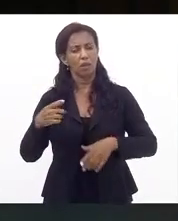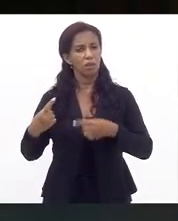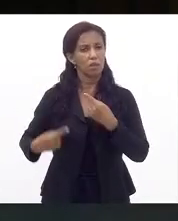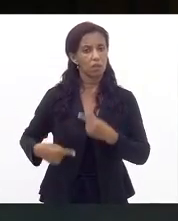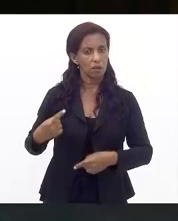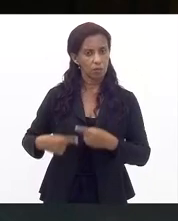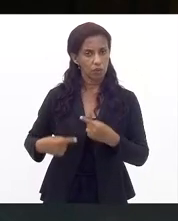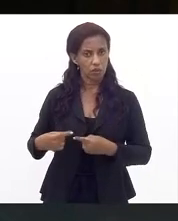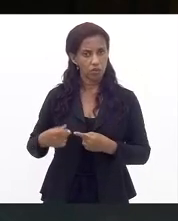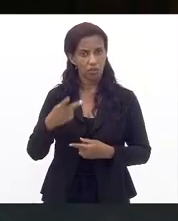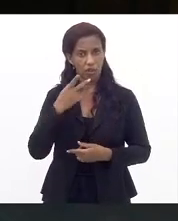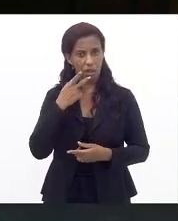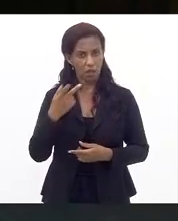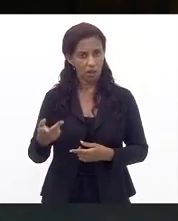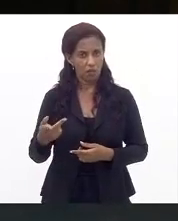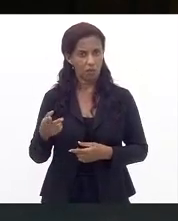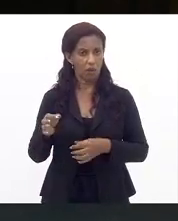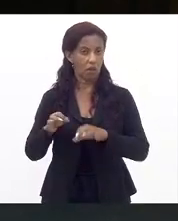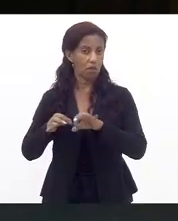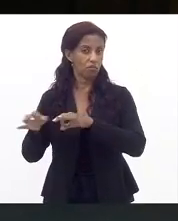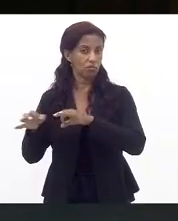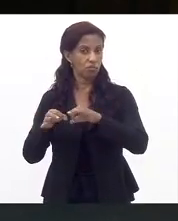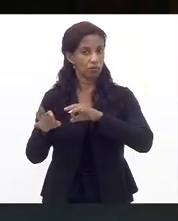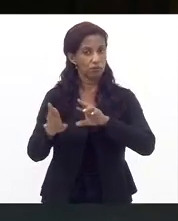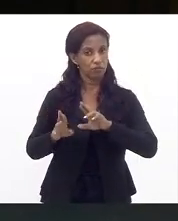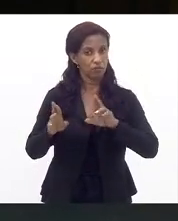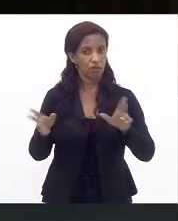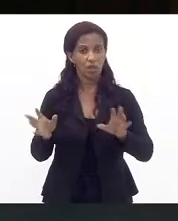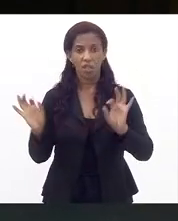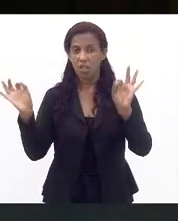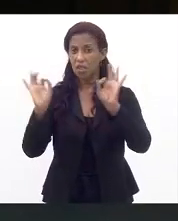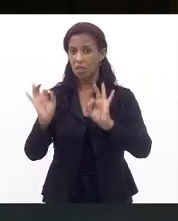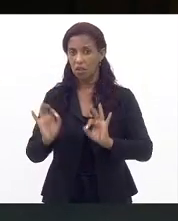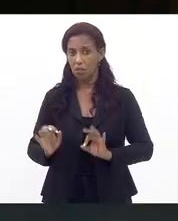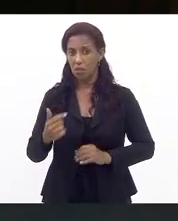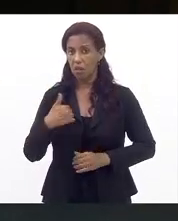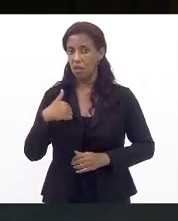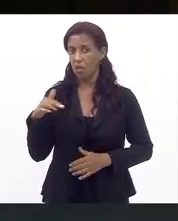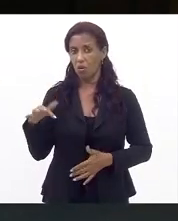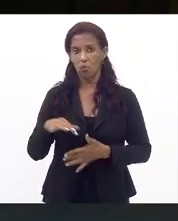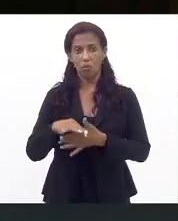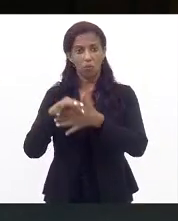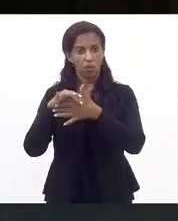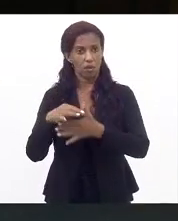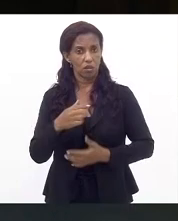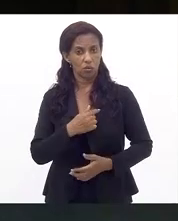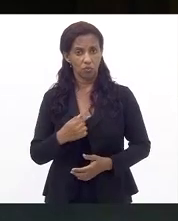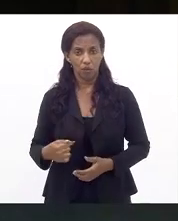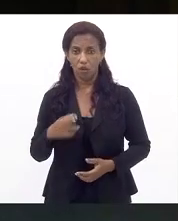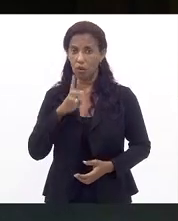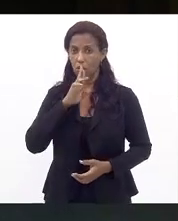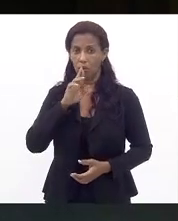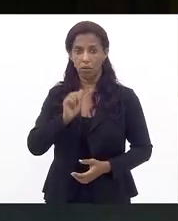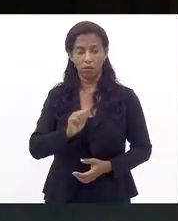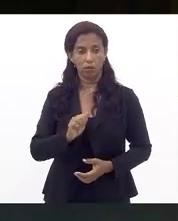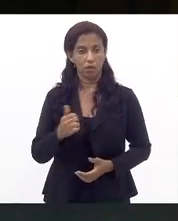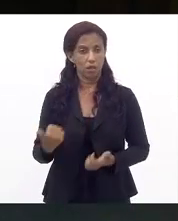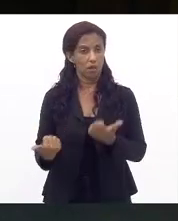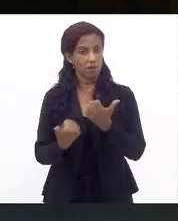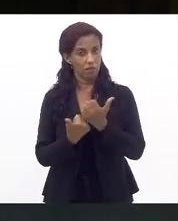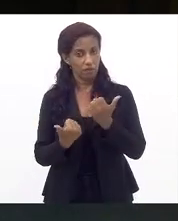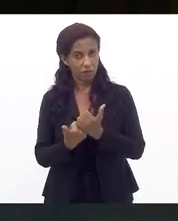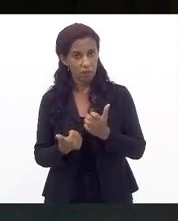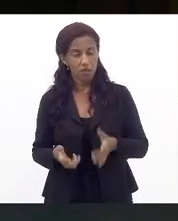a política ela fale com o deforma incandescente em nenhum momento Nem eu como lhe do governo e o deputado Rodrigo Amorim que é